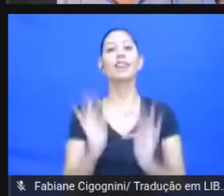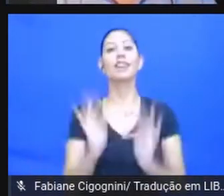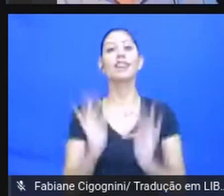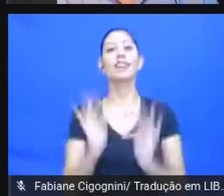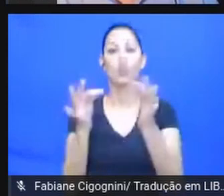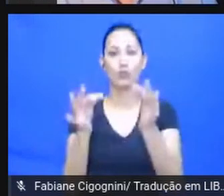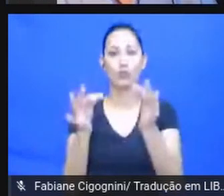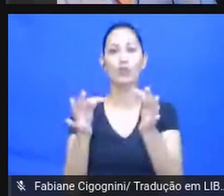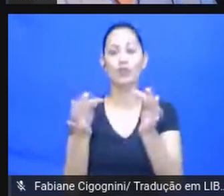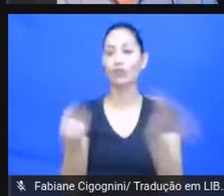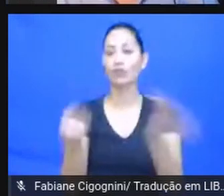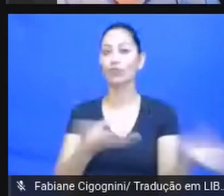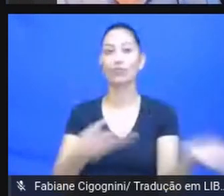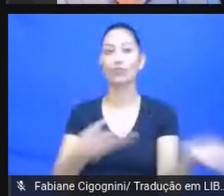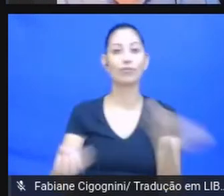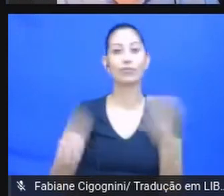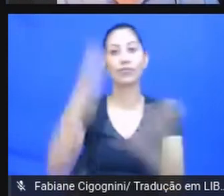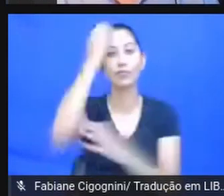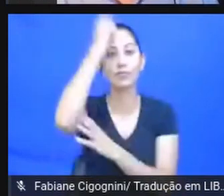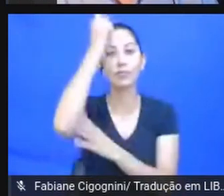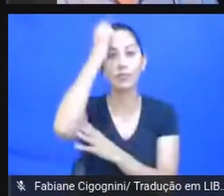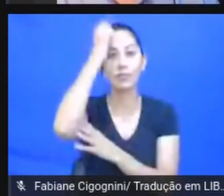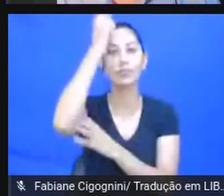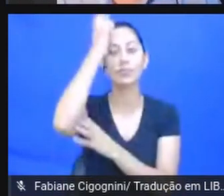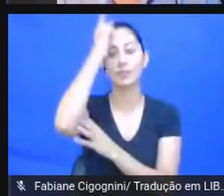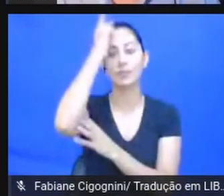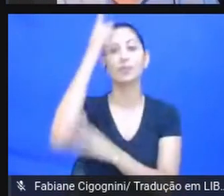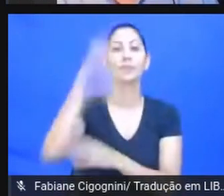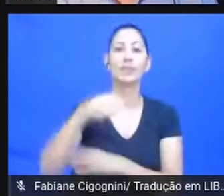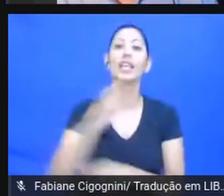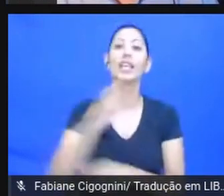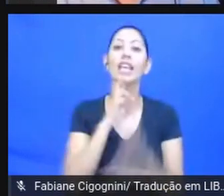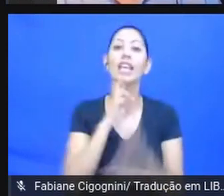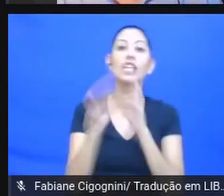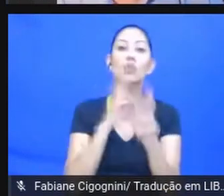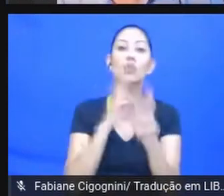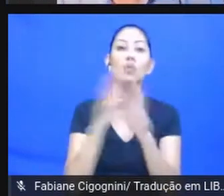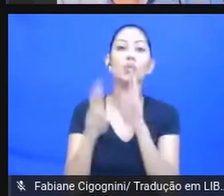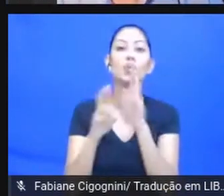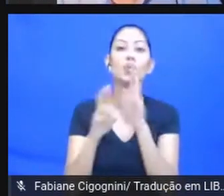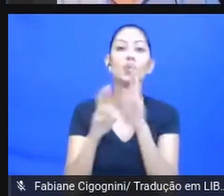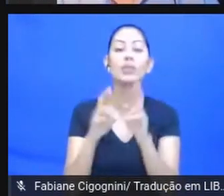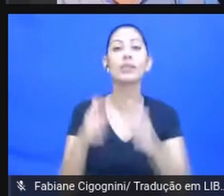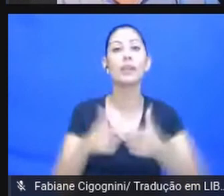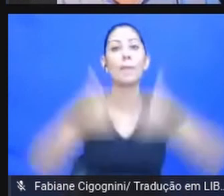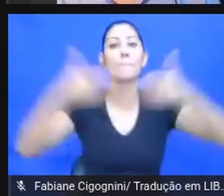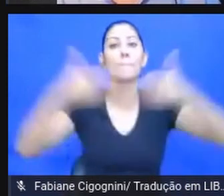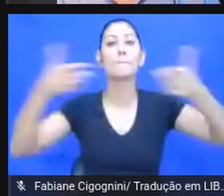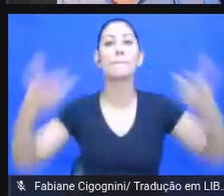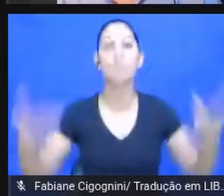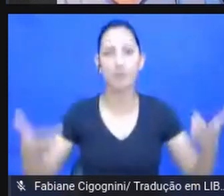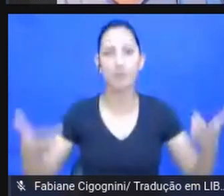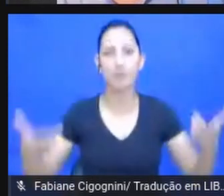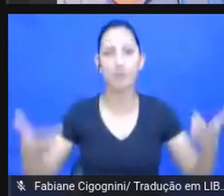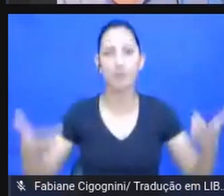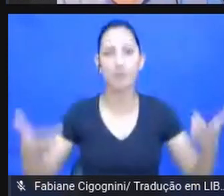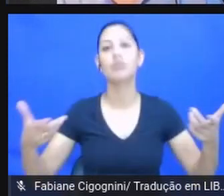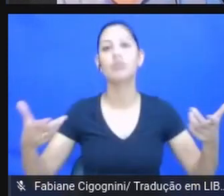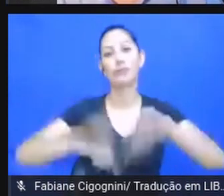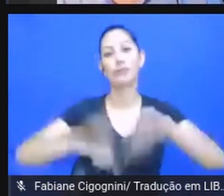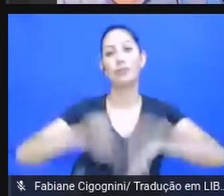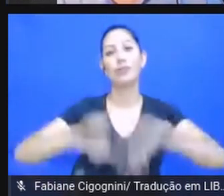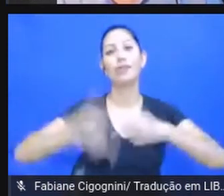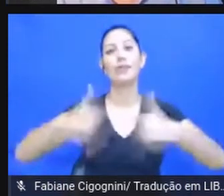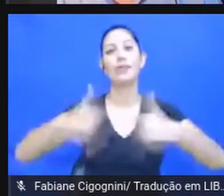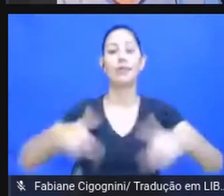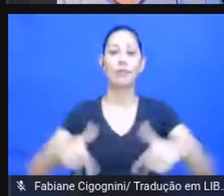novo fazer, buscando resultados, buscando ampliação de mercado e buscando adaptar-se mais às necessidades de